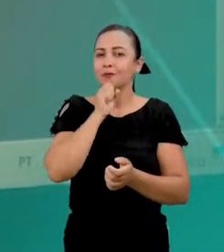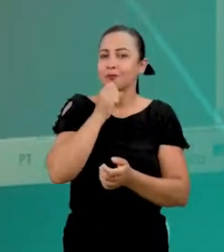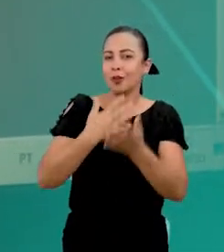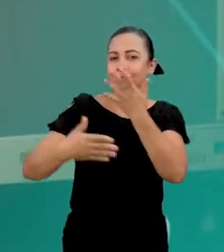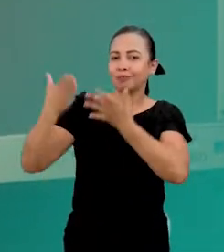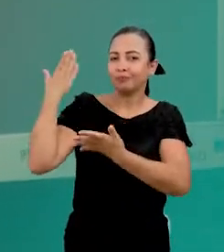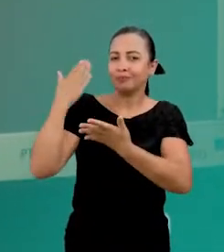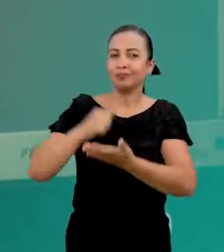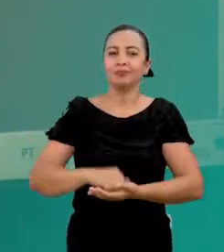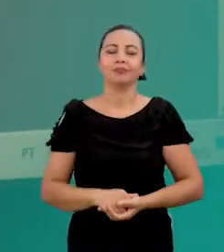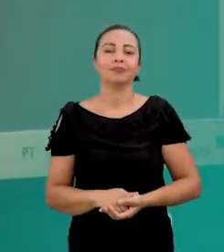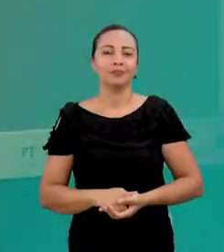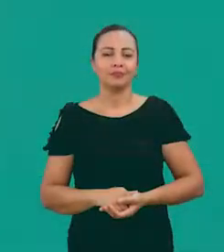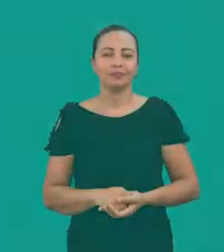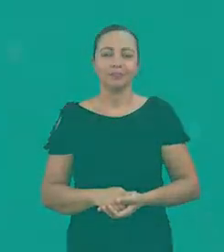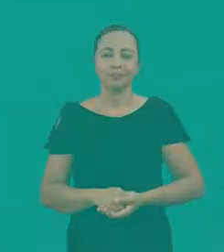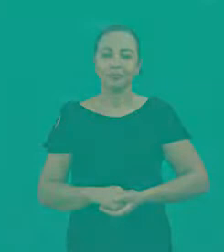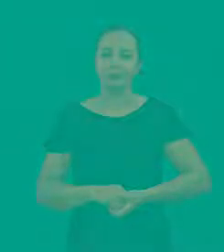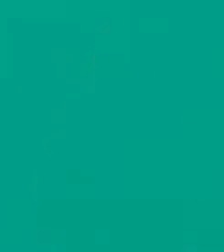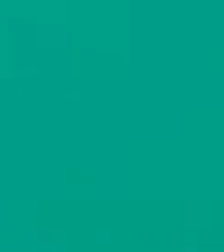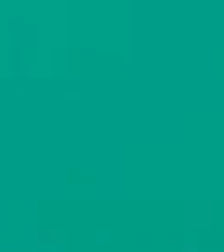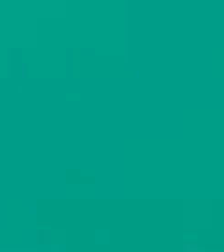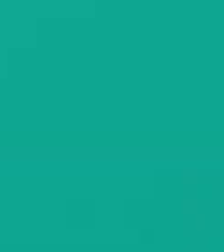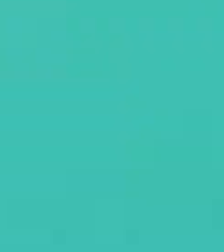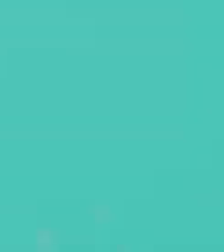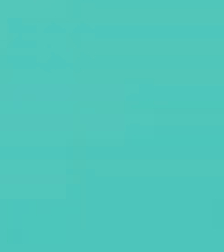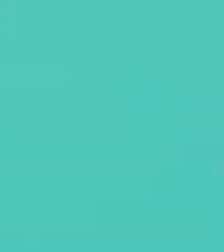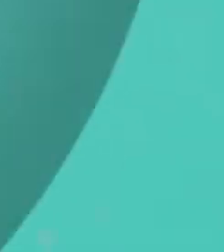por meio da fotografia antiga.